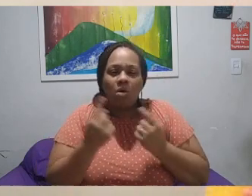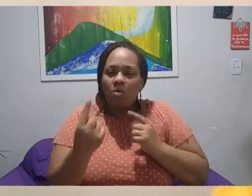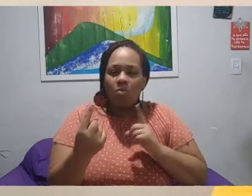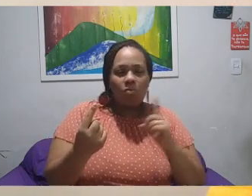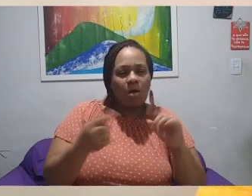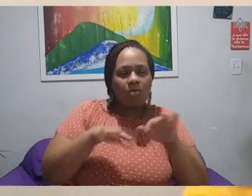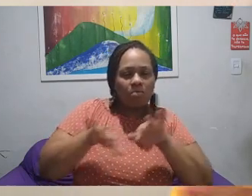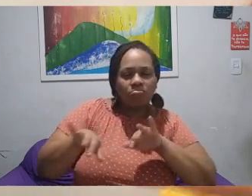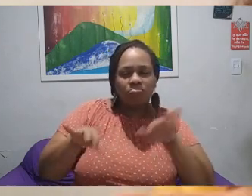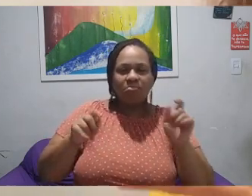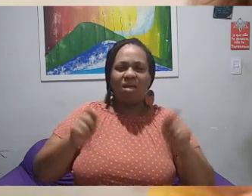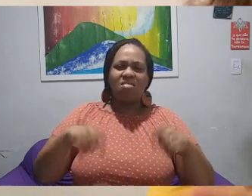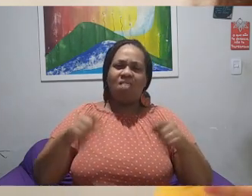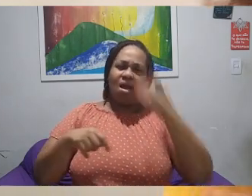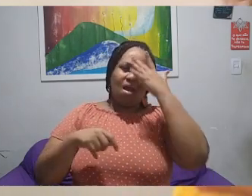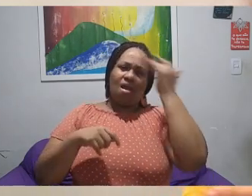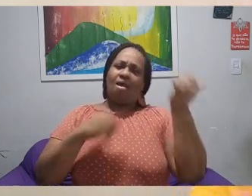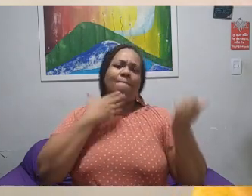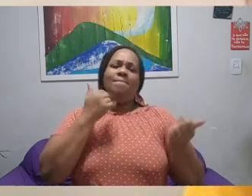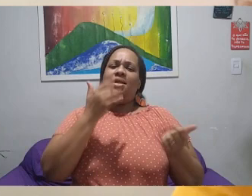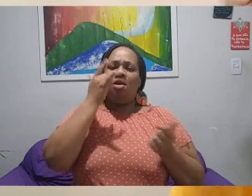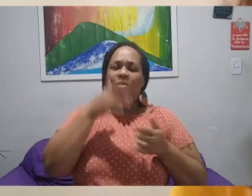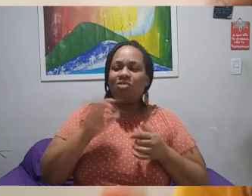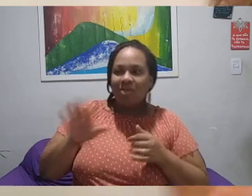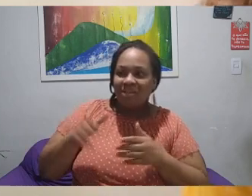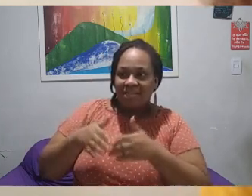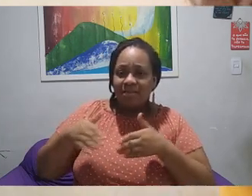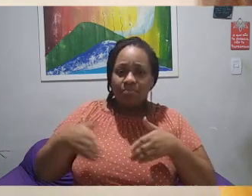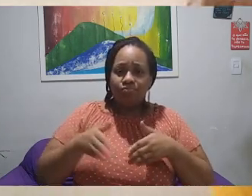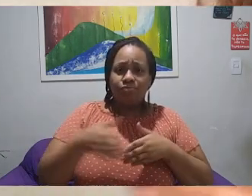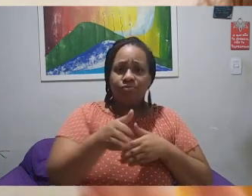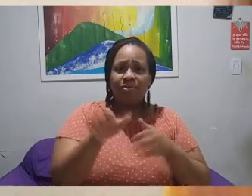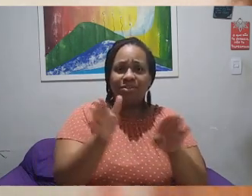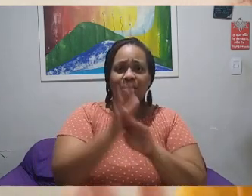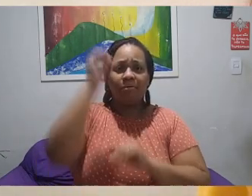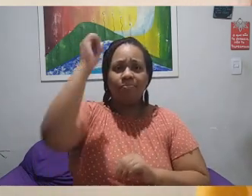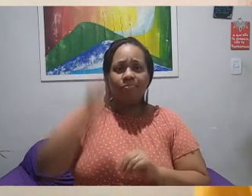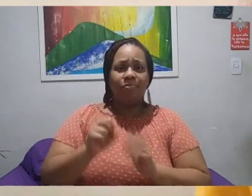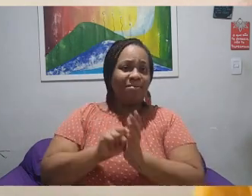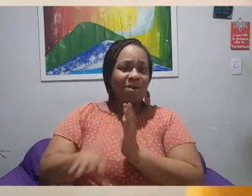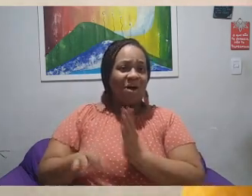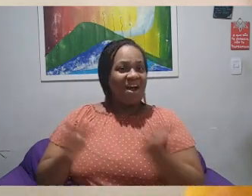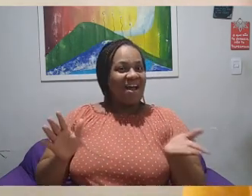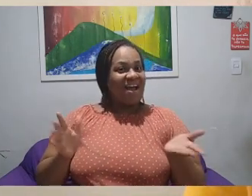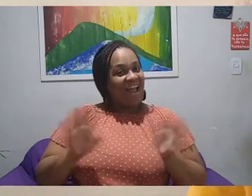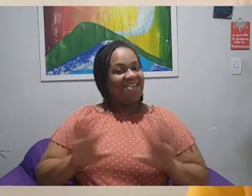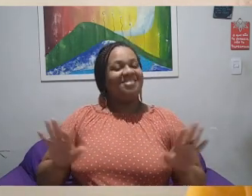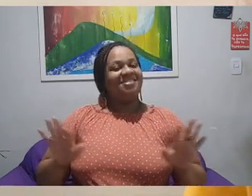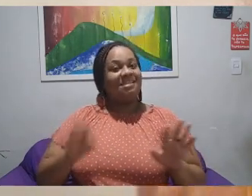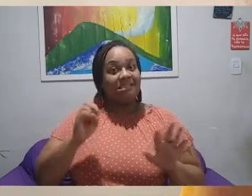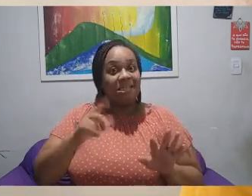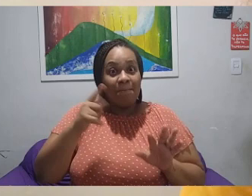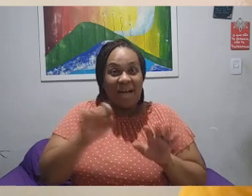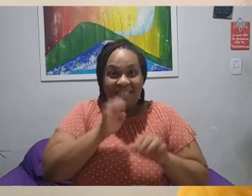só uma tocando na outra assim de leve? Vai ser mais fácil, né? Você vai ali, licença, licença, e vai passando. Basicamente é